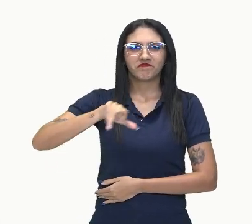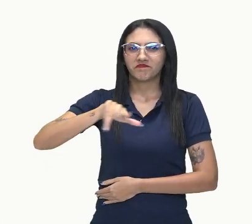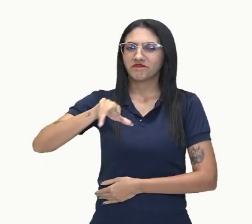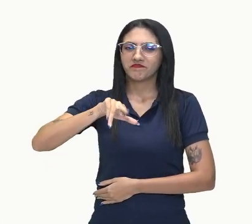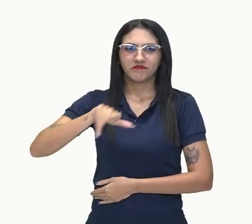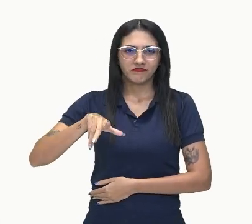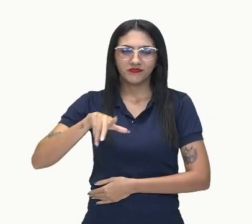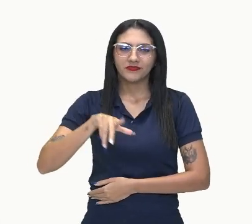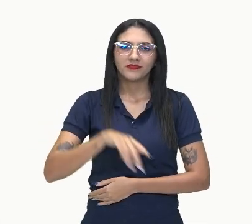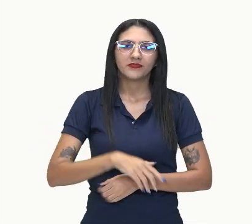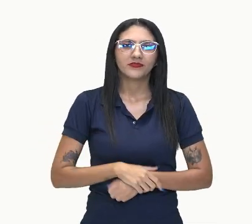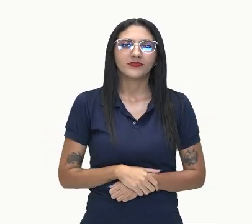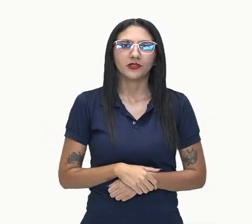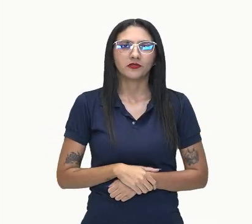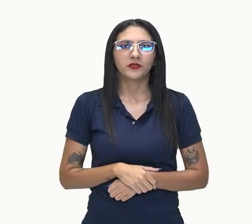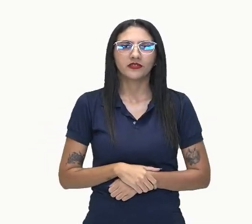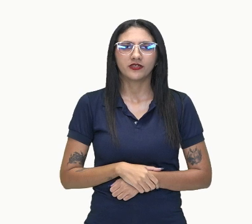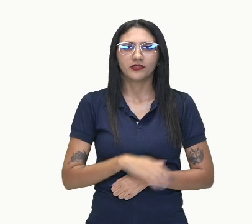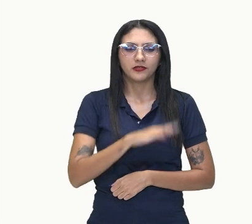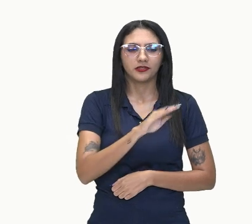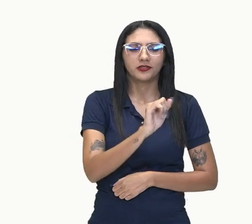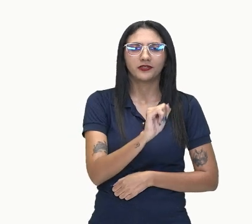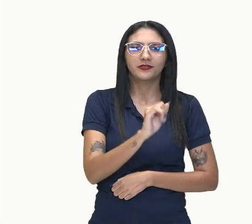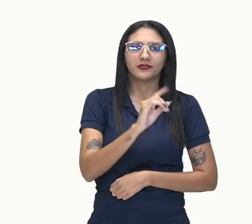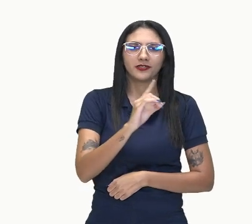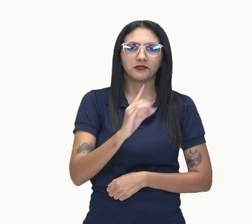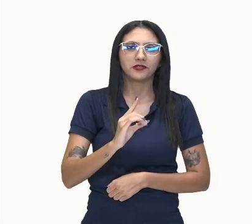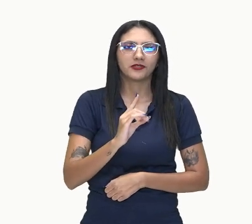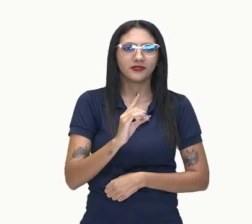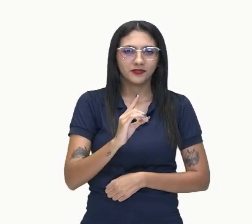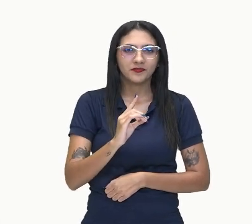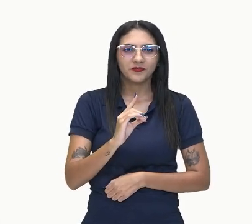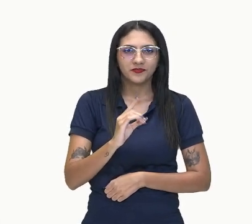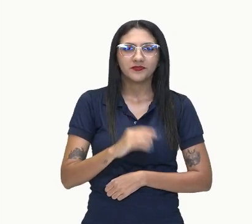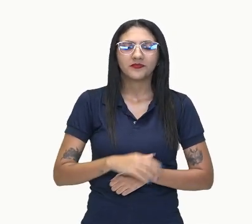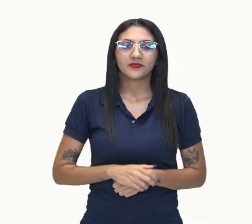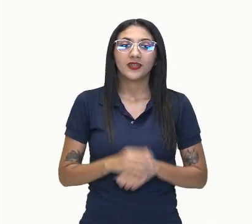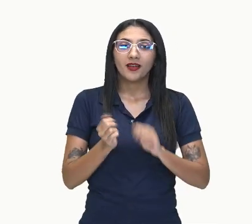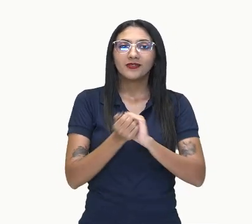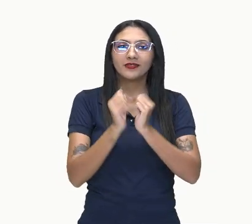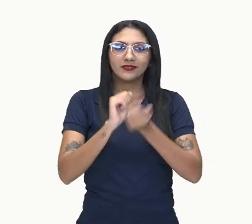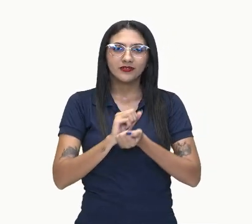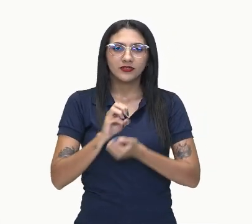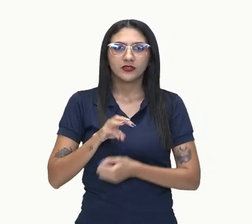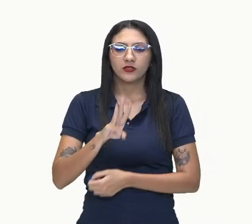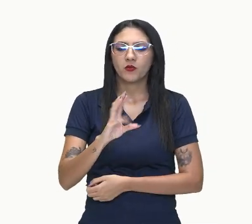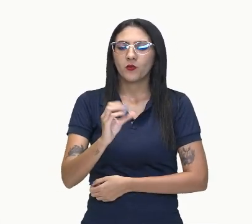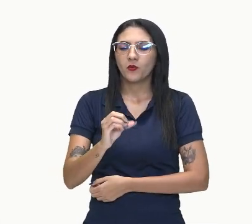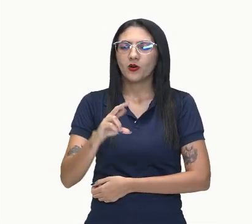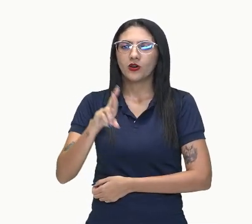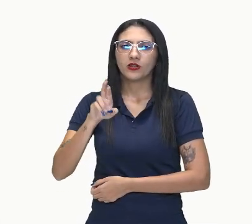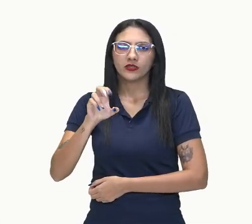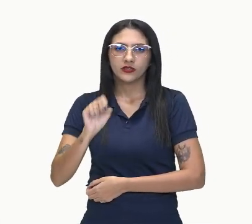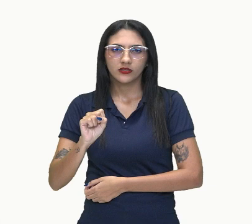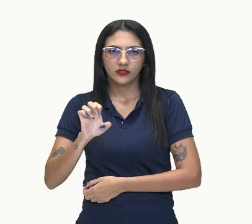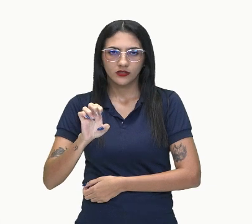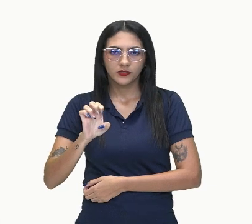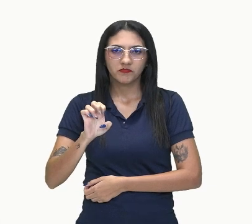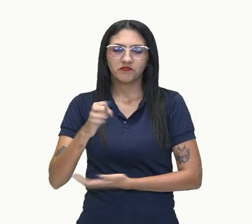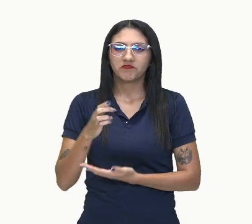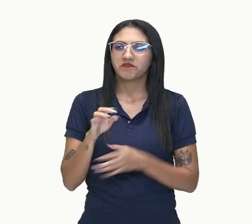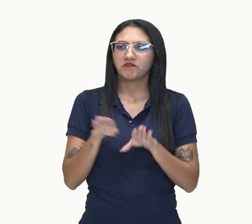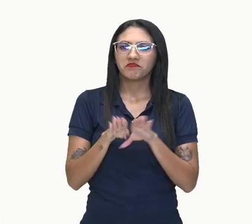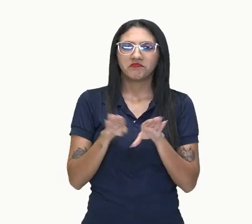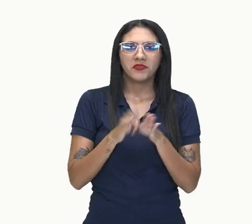Deus. Bad é ruim. E o worse than é pior que. Eu não posso falar mais